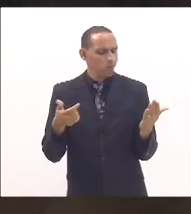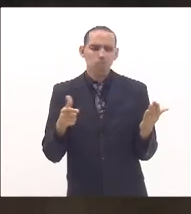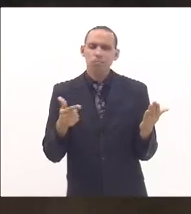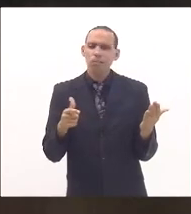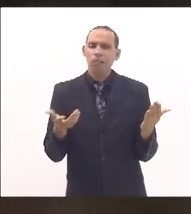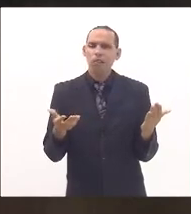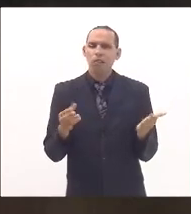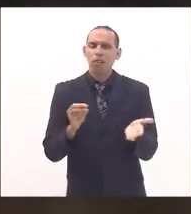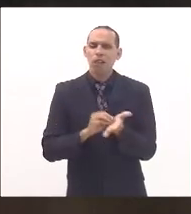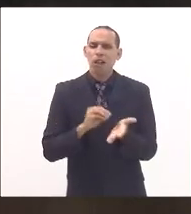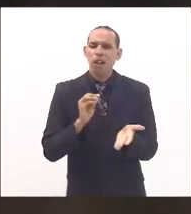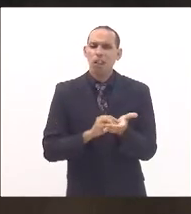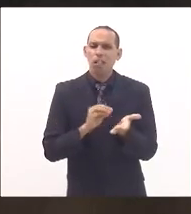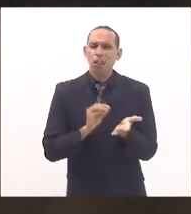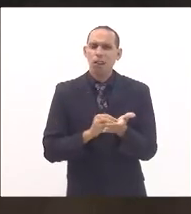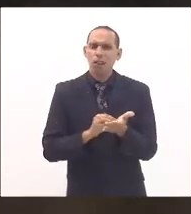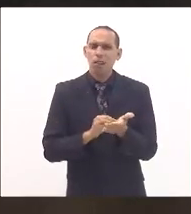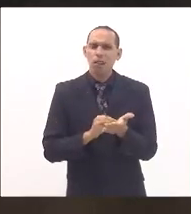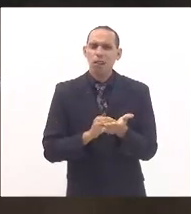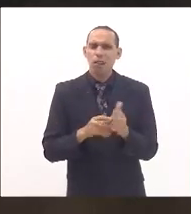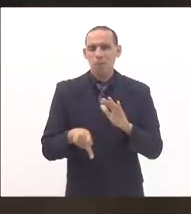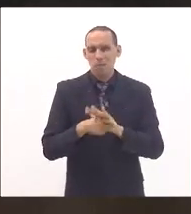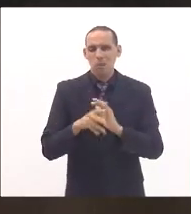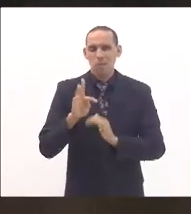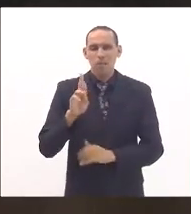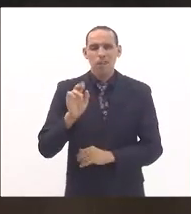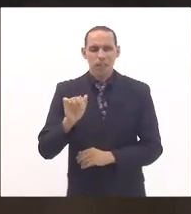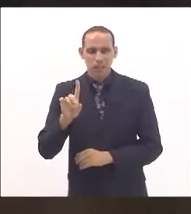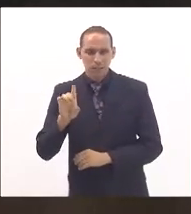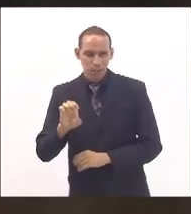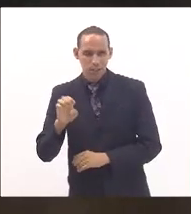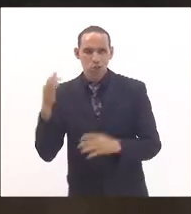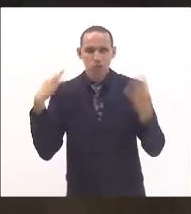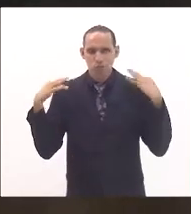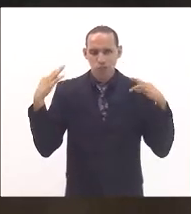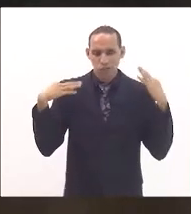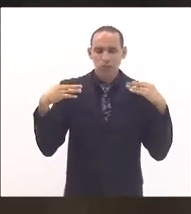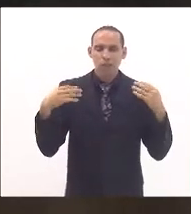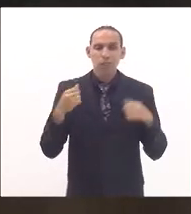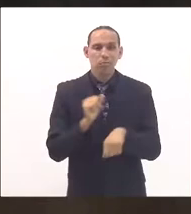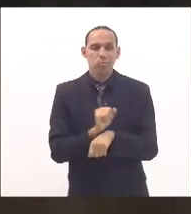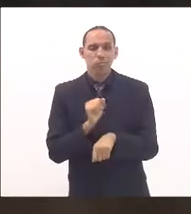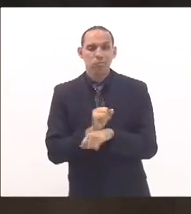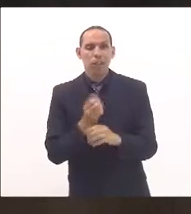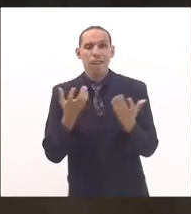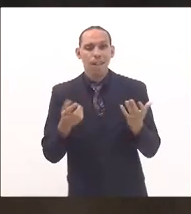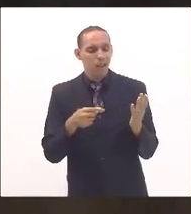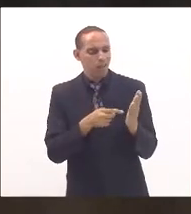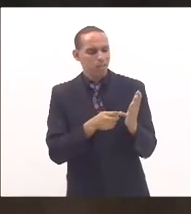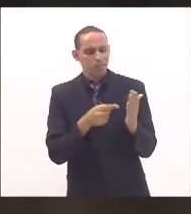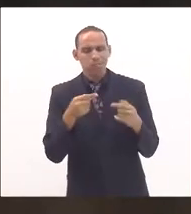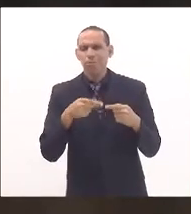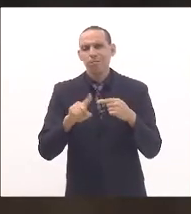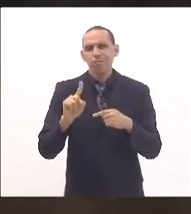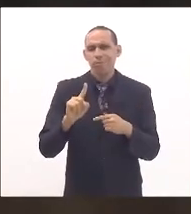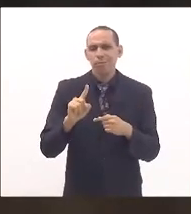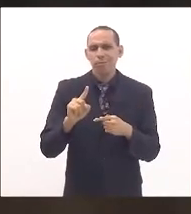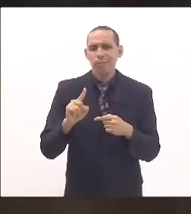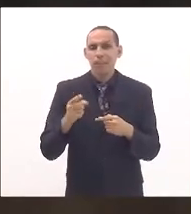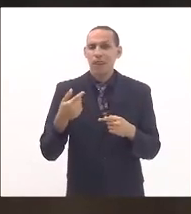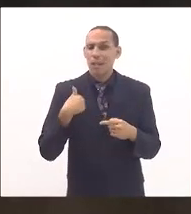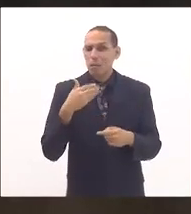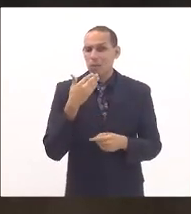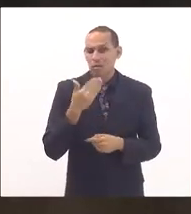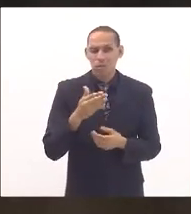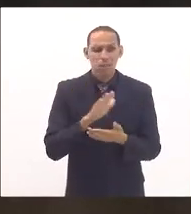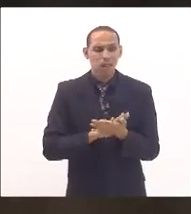além do que todos do trade turístico esperavam. Então, eu não vou pedir, não estou aqui com vaidade,